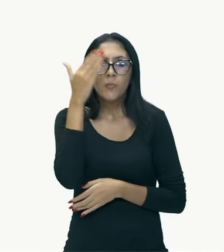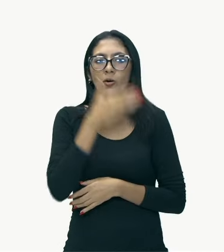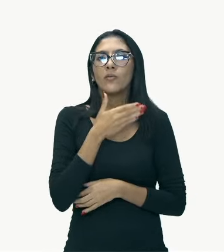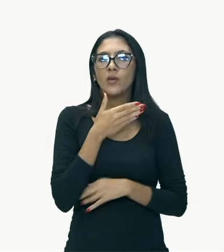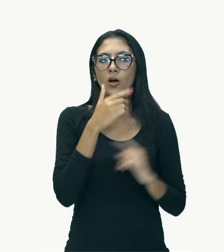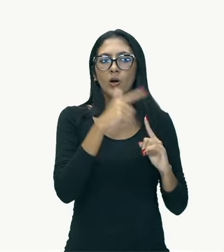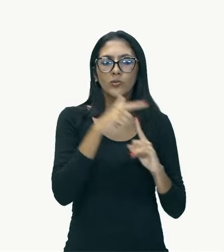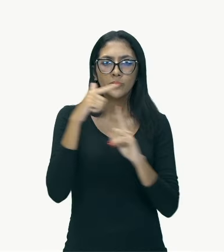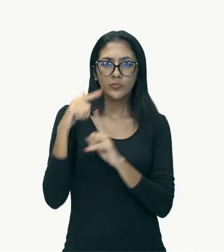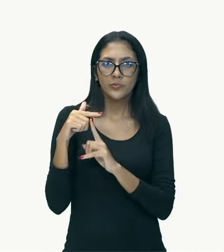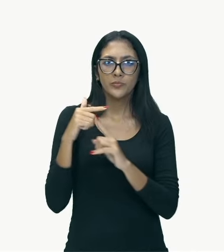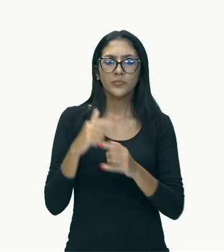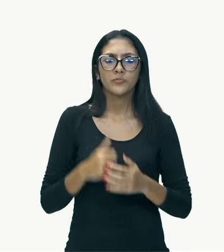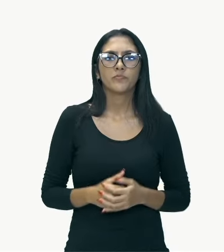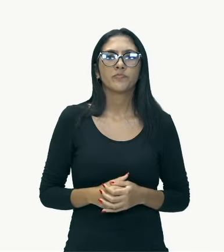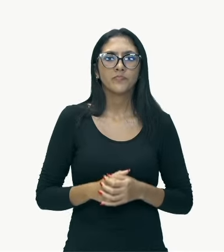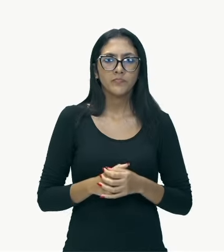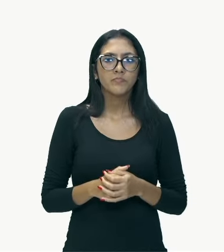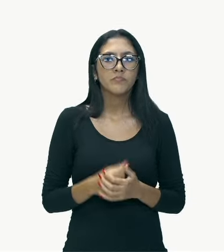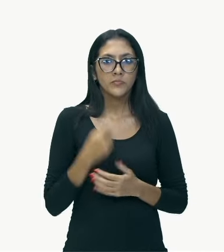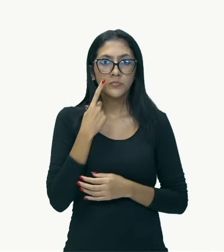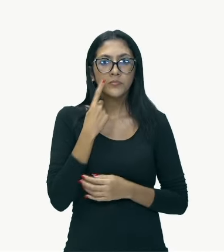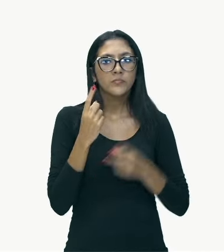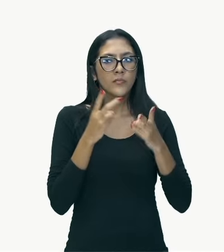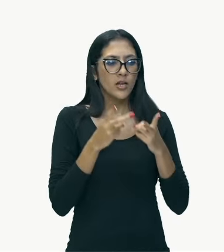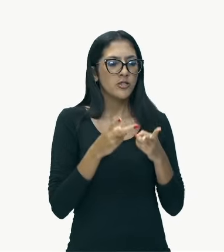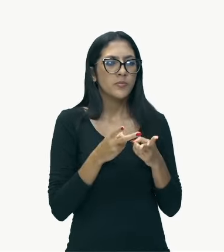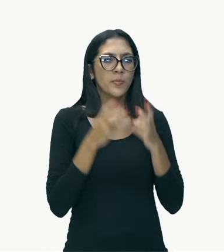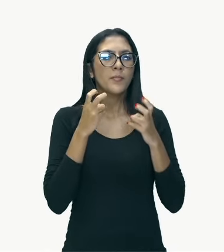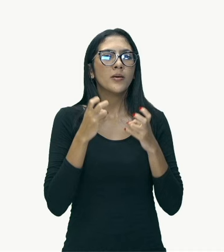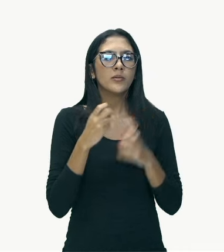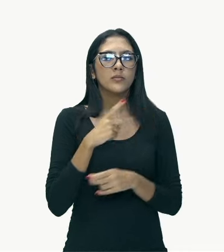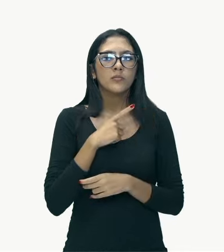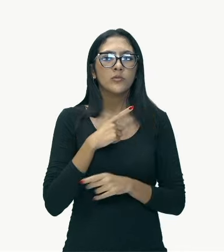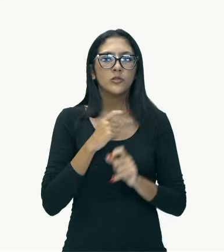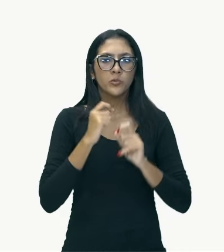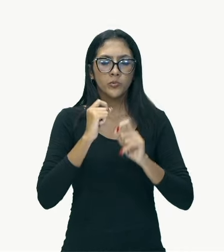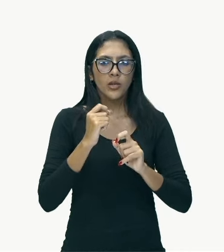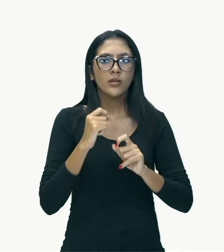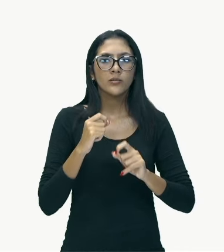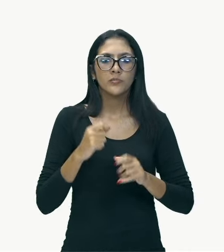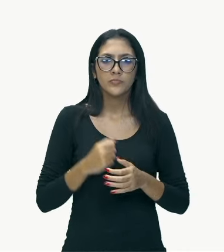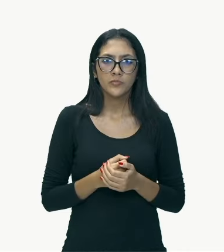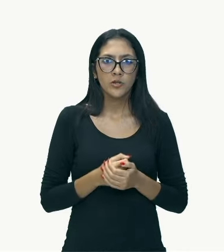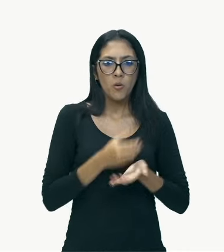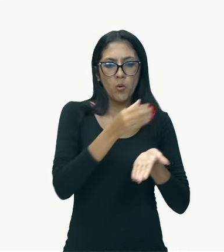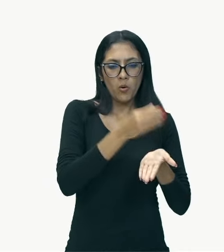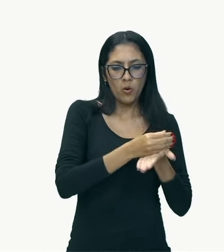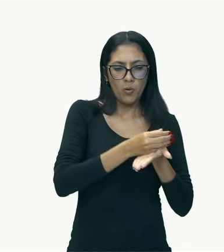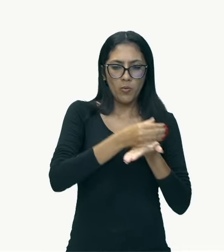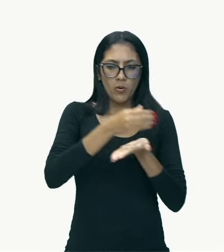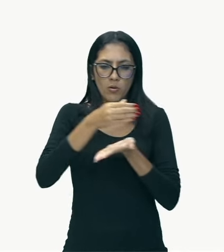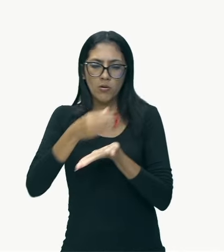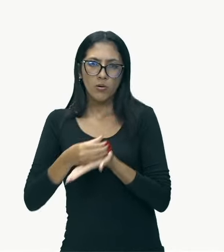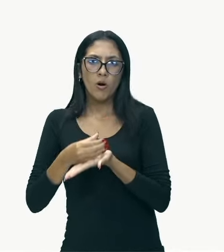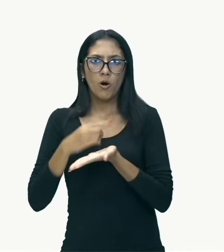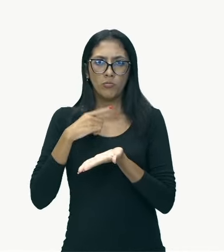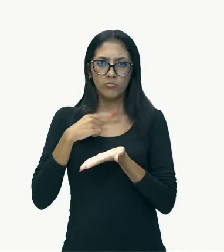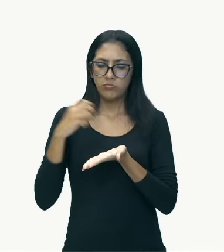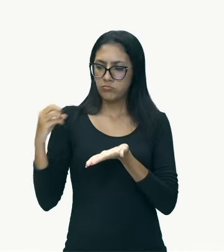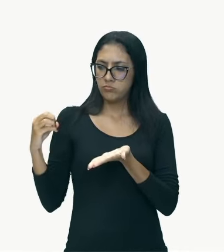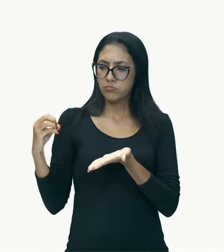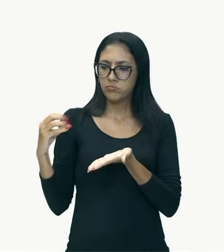tá? Que há uma dispersão da luz pelas partículas coloidais, como a gente